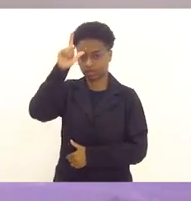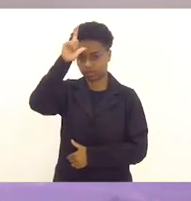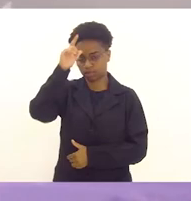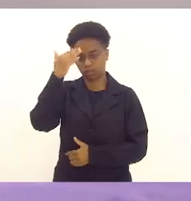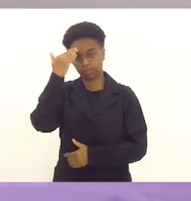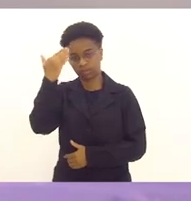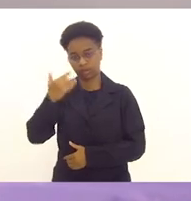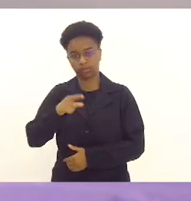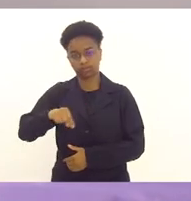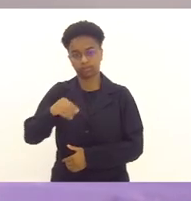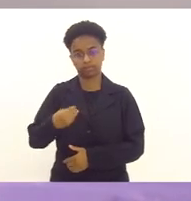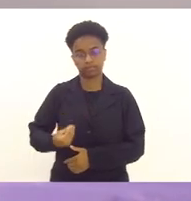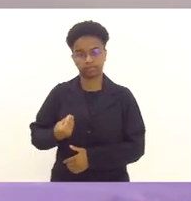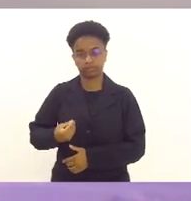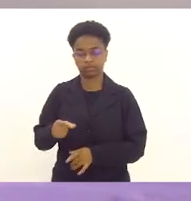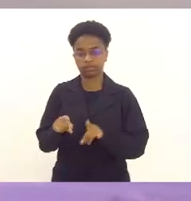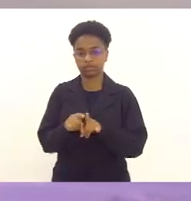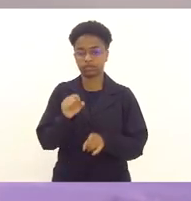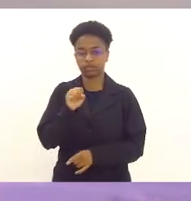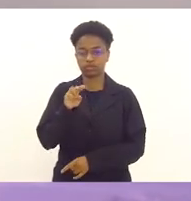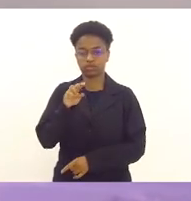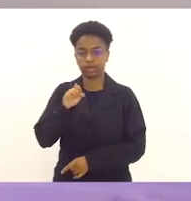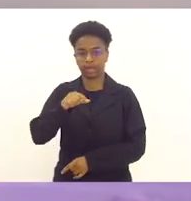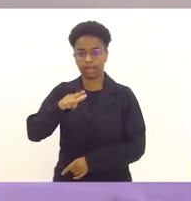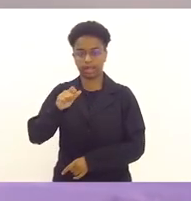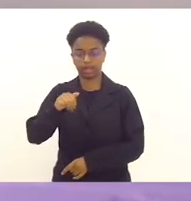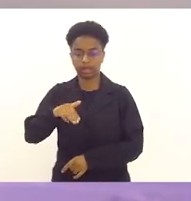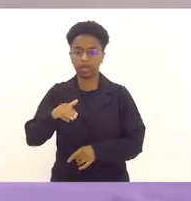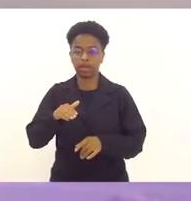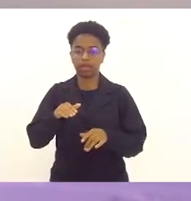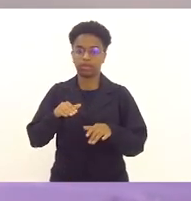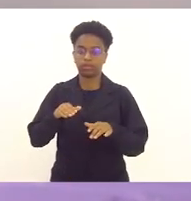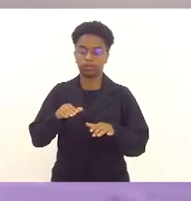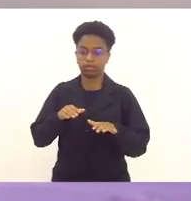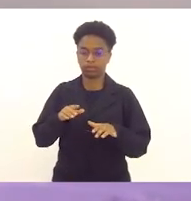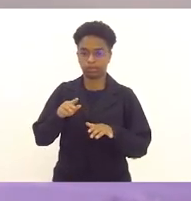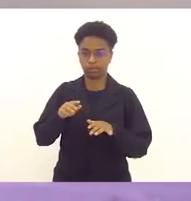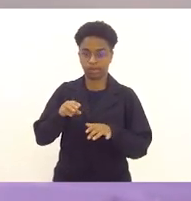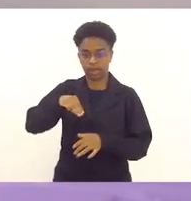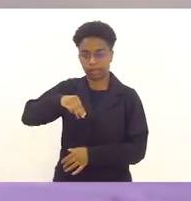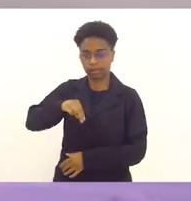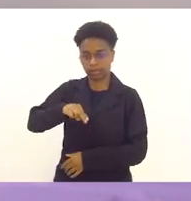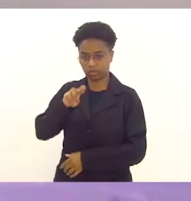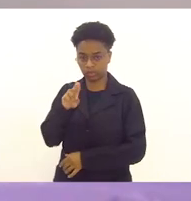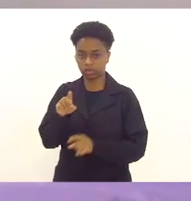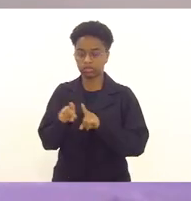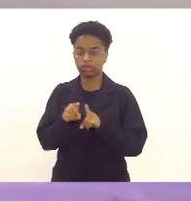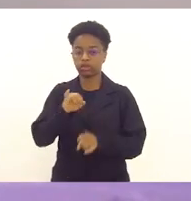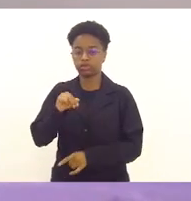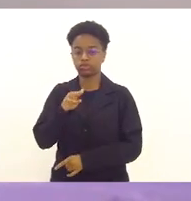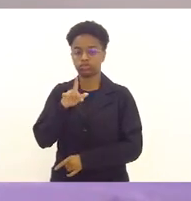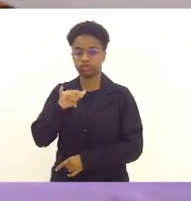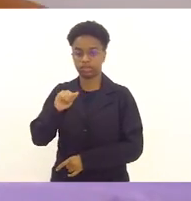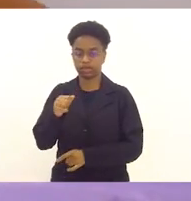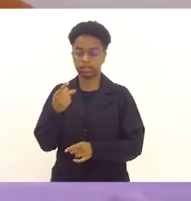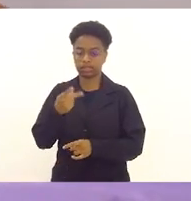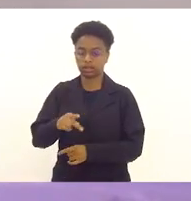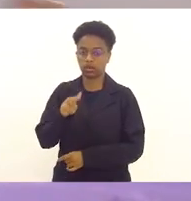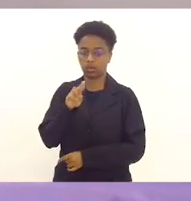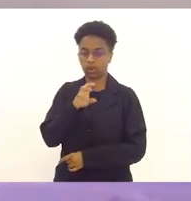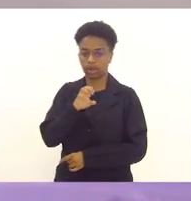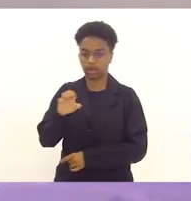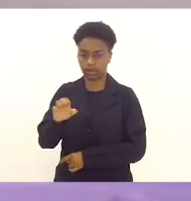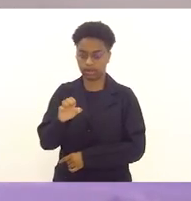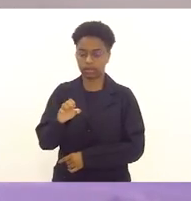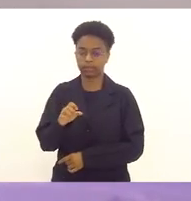é fundamental Suelen Rocha do movimento negro Unificado da Júlia Vilhena da é do